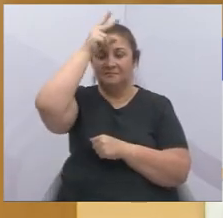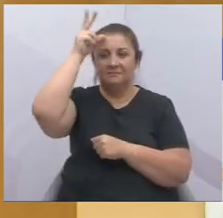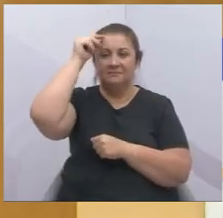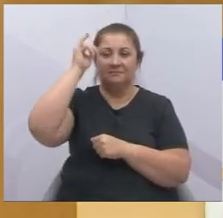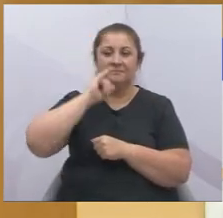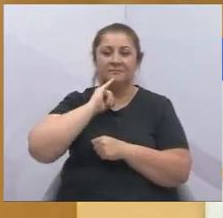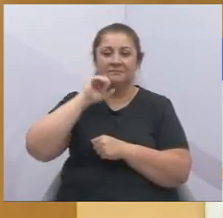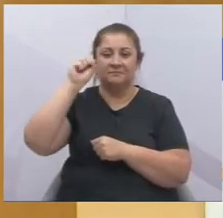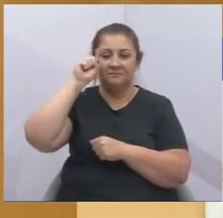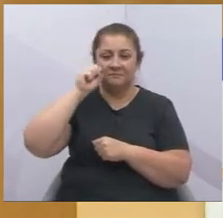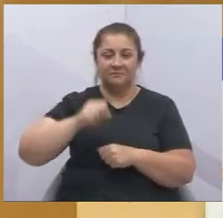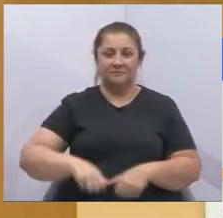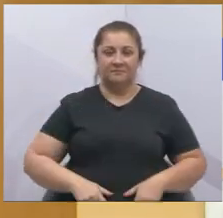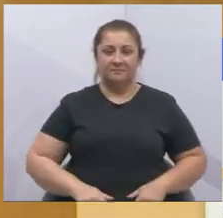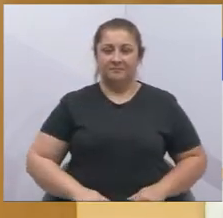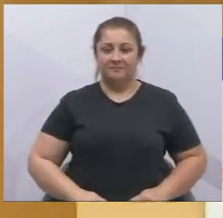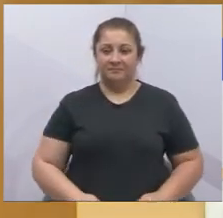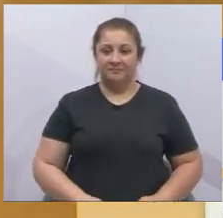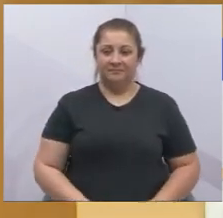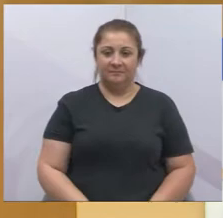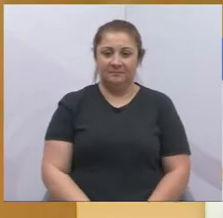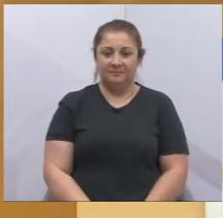prefeito de Jacareí.